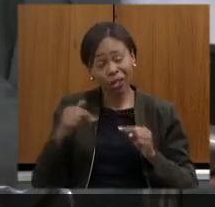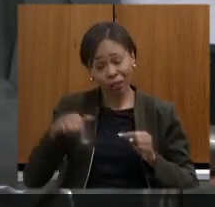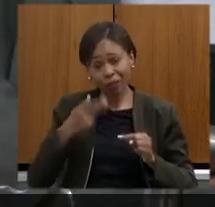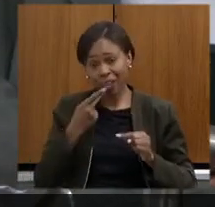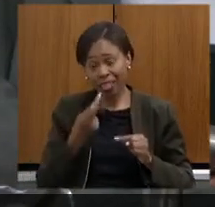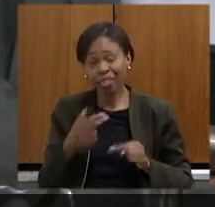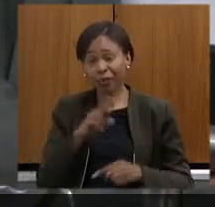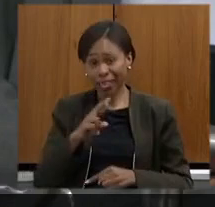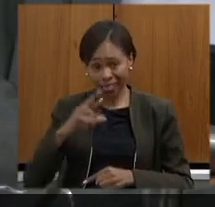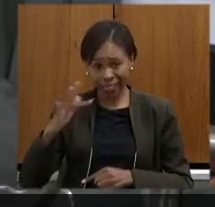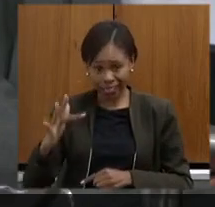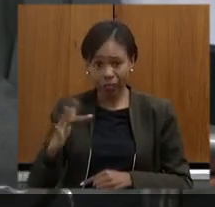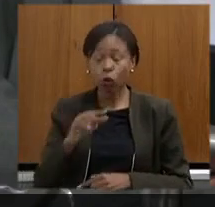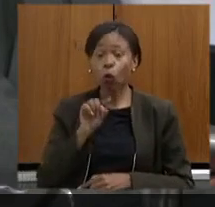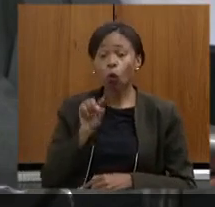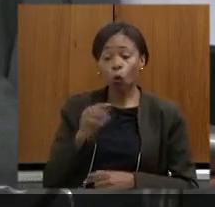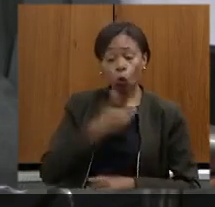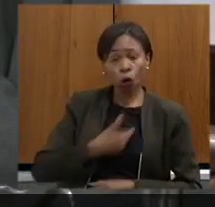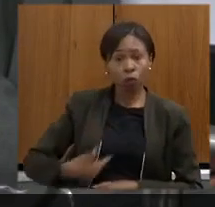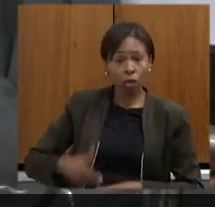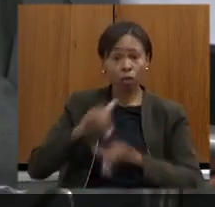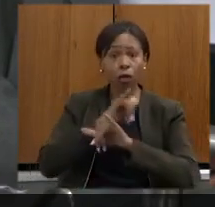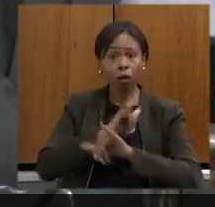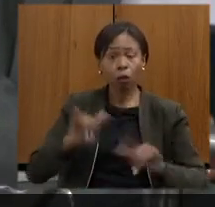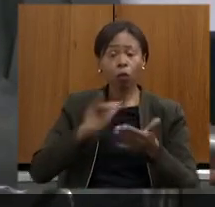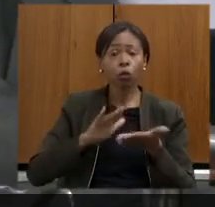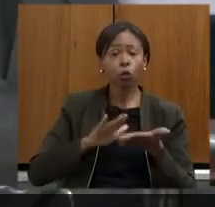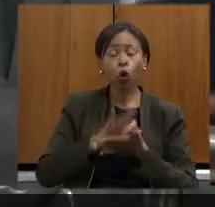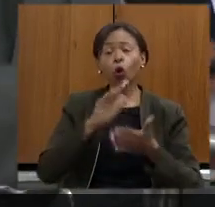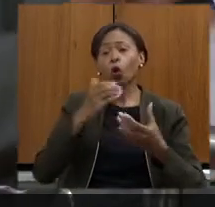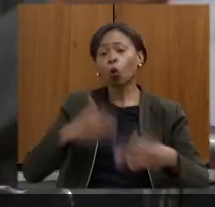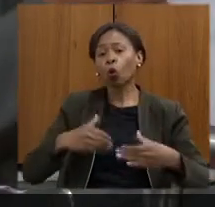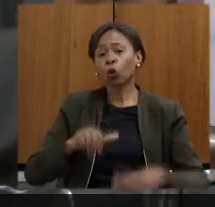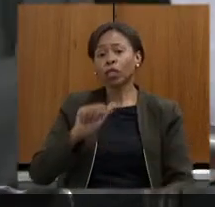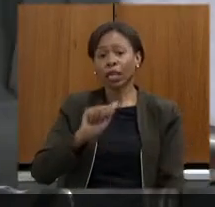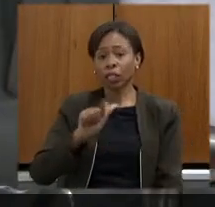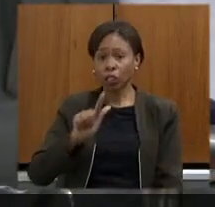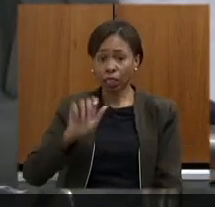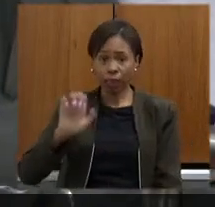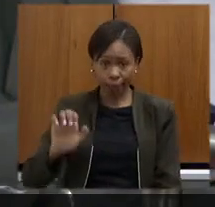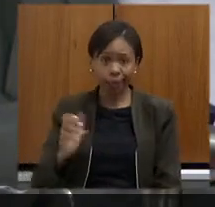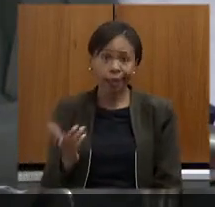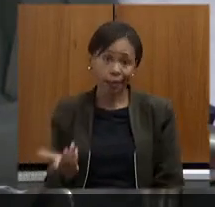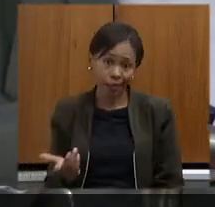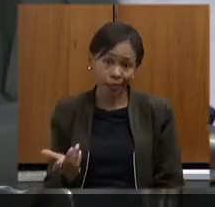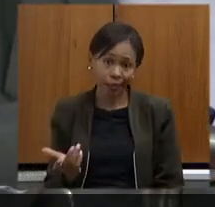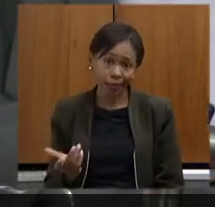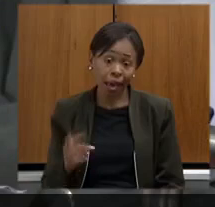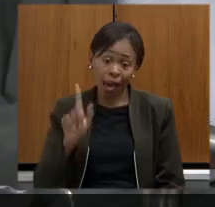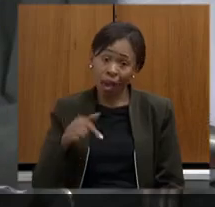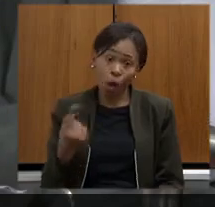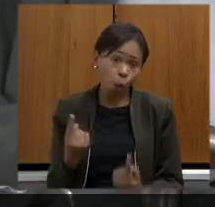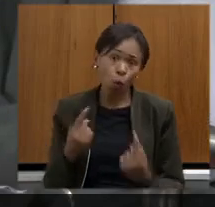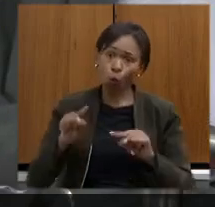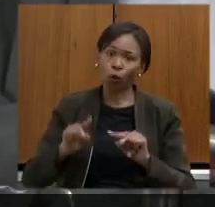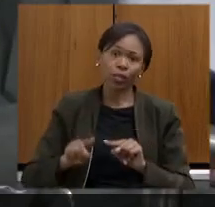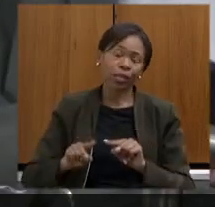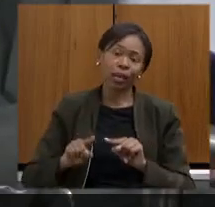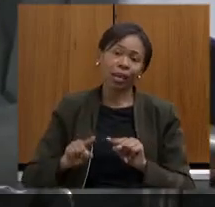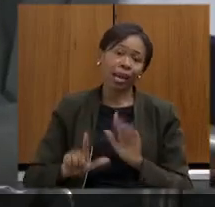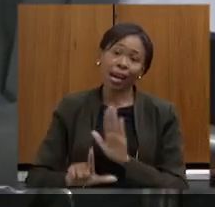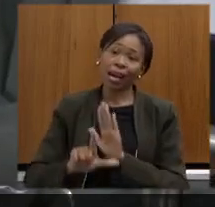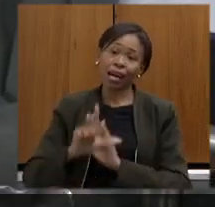o governo publicou concurso da Gi que nosso entendimento viola Inclusive a lei de responsabilidade fiscal